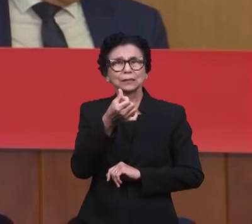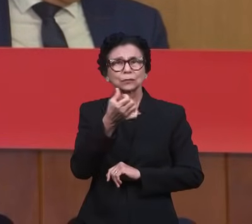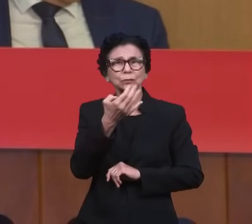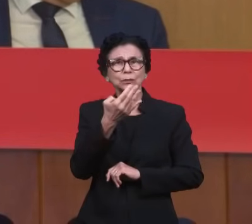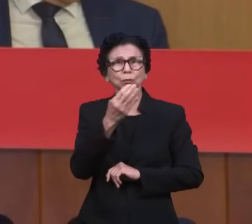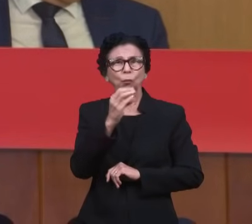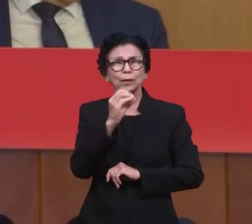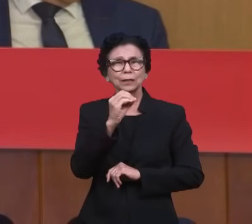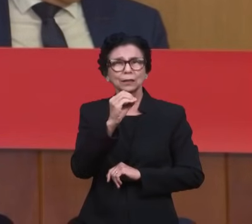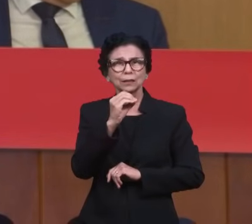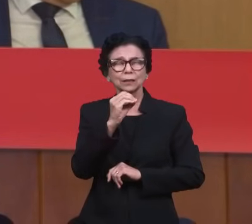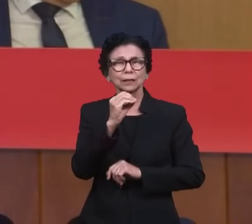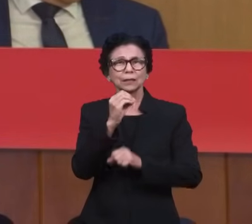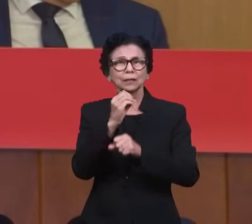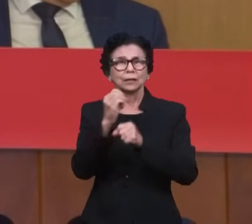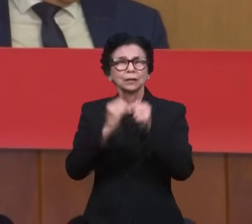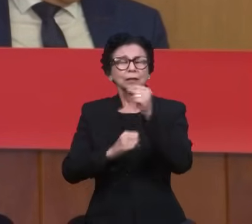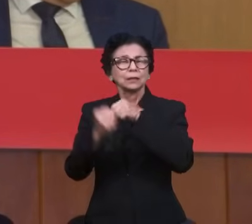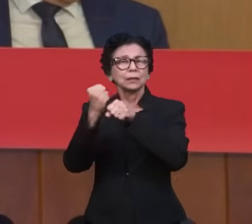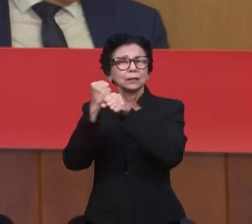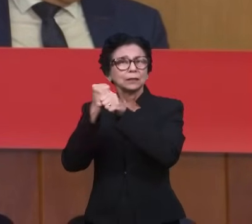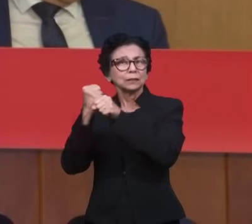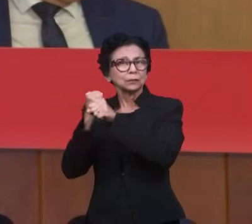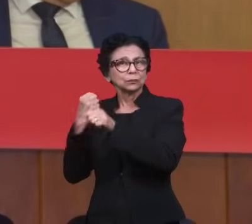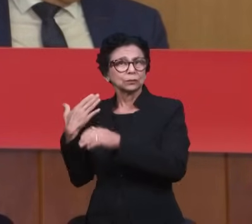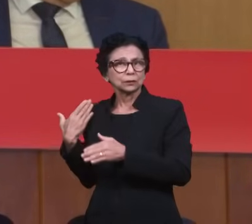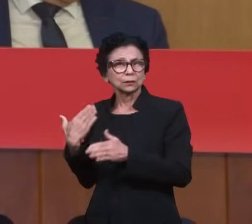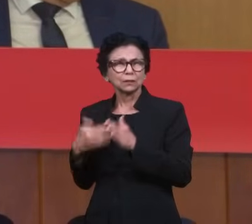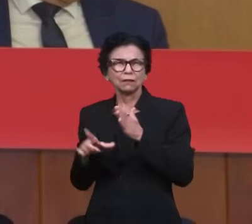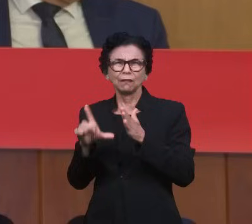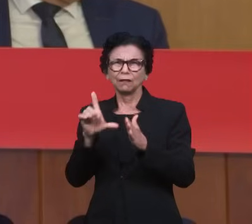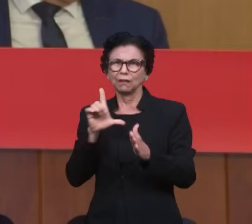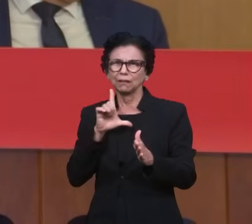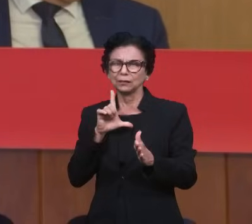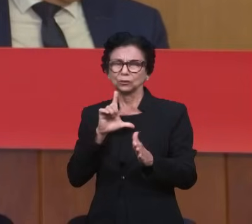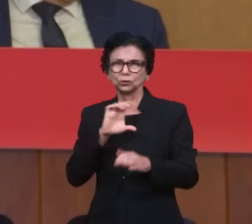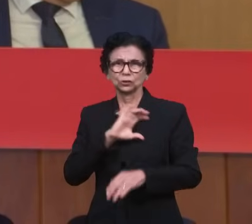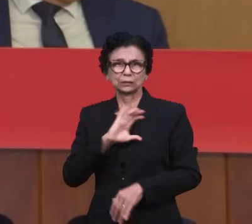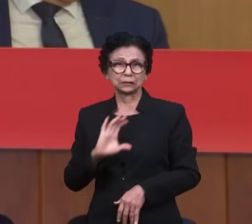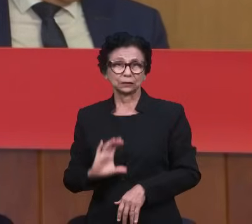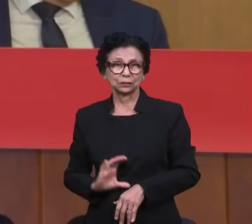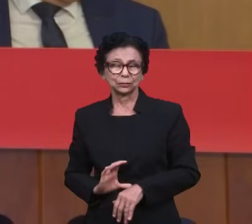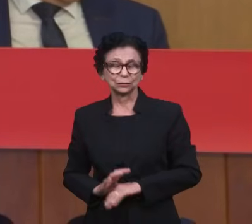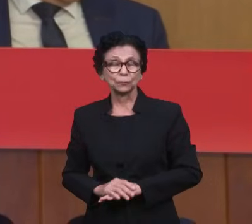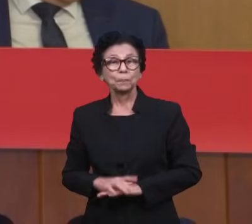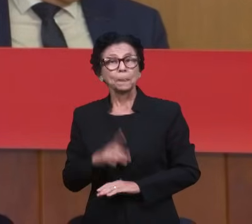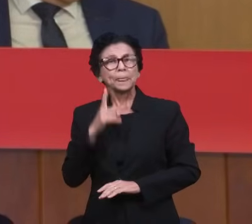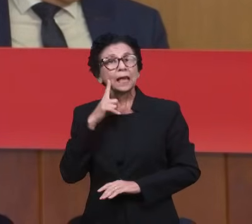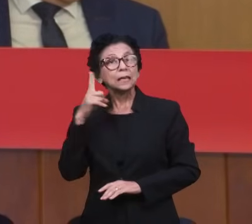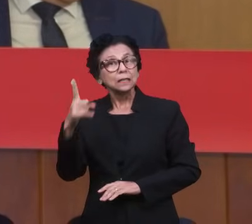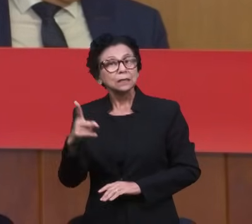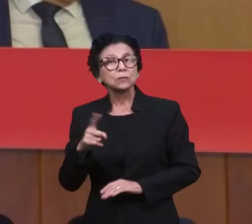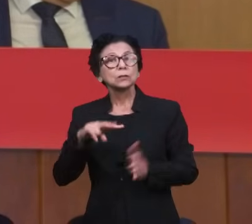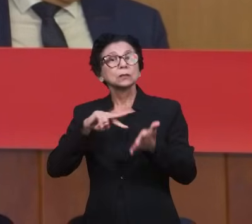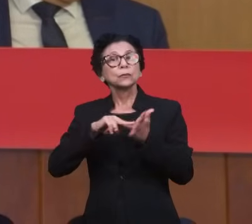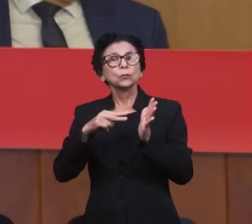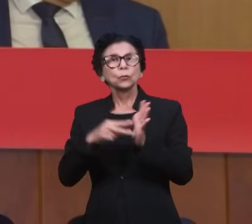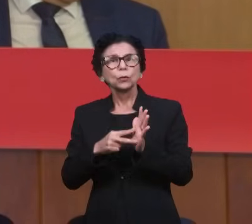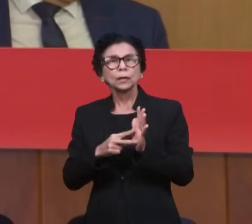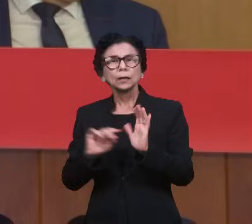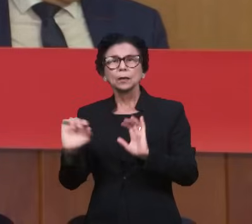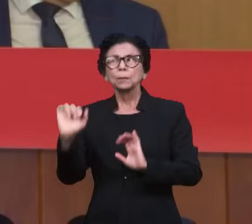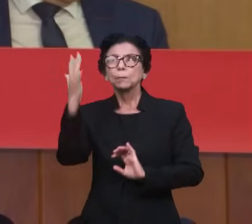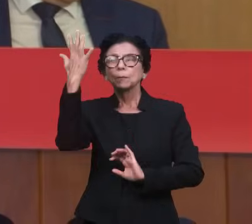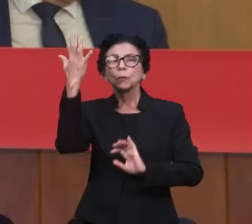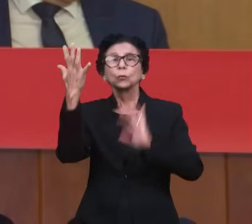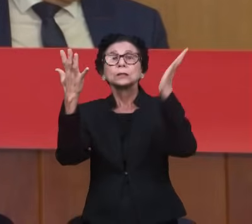nós. Mas vamos continuar. Para nós, esses sinais são marcadores proféticos que nos